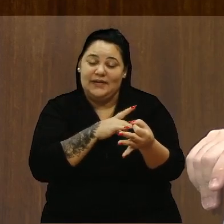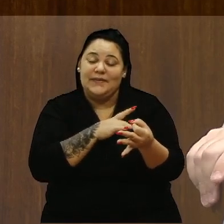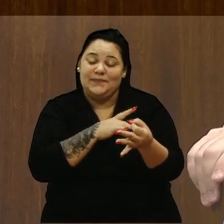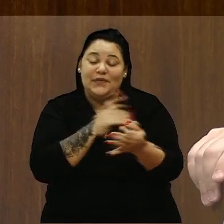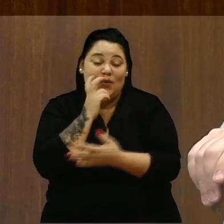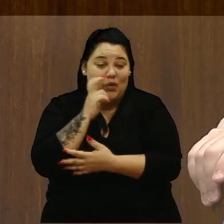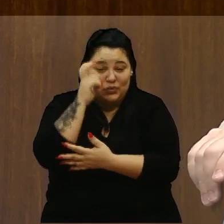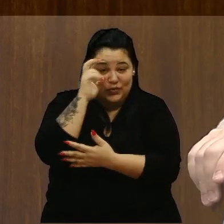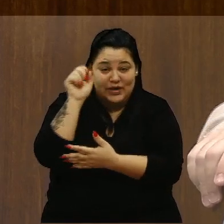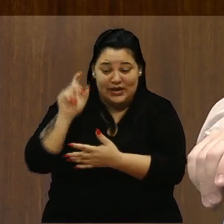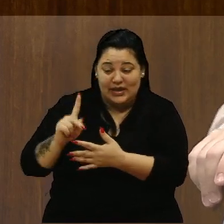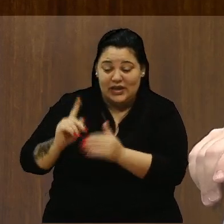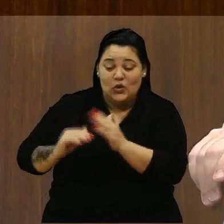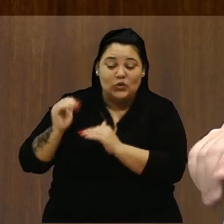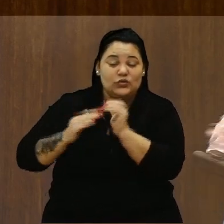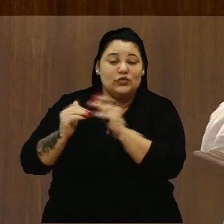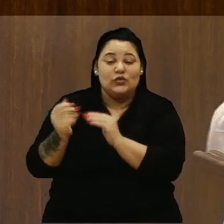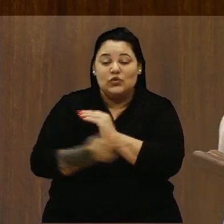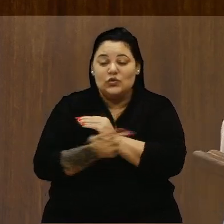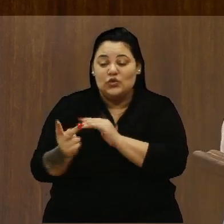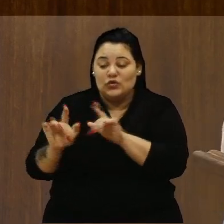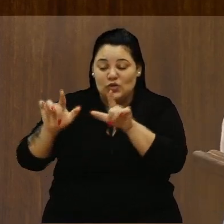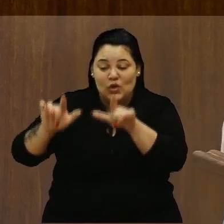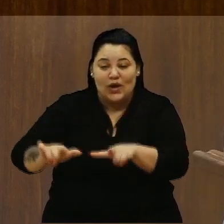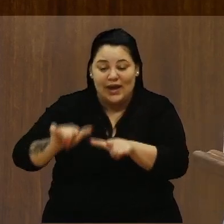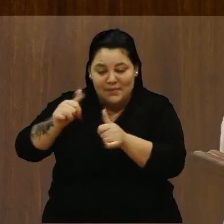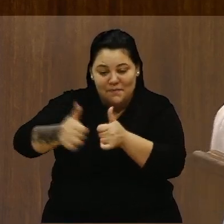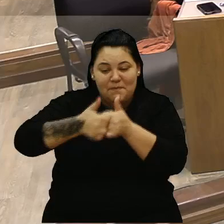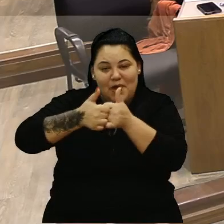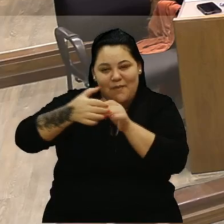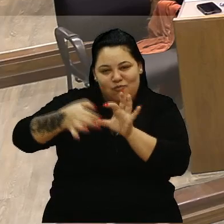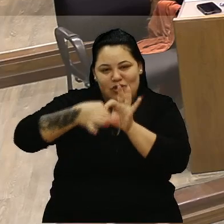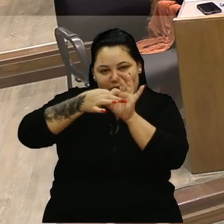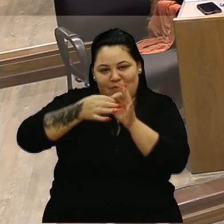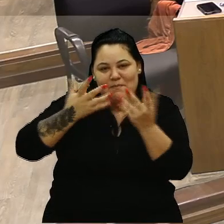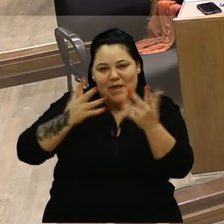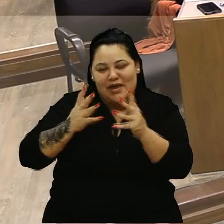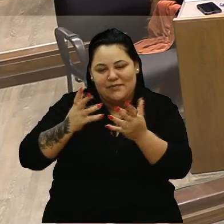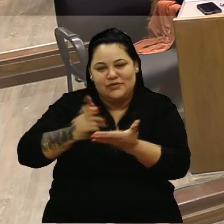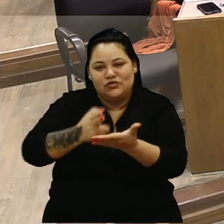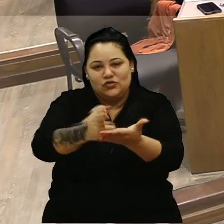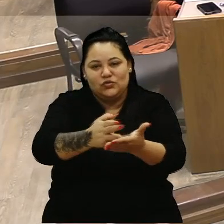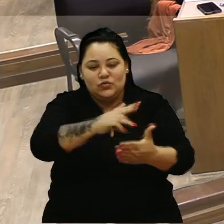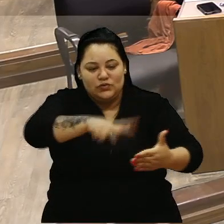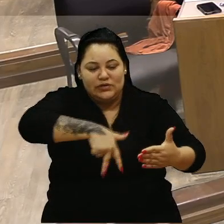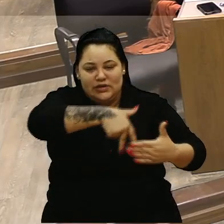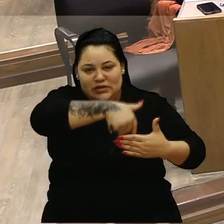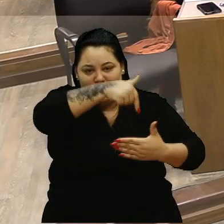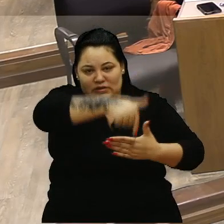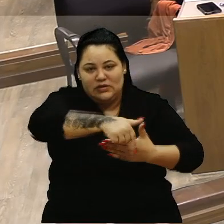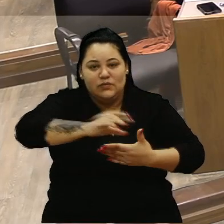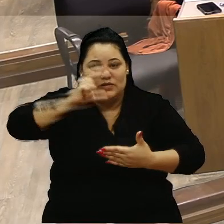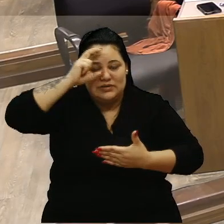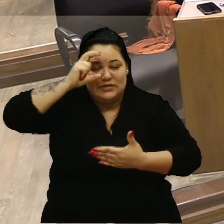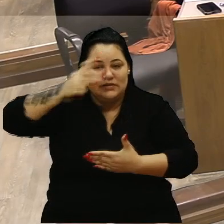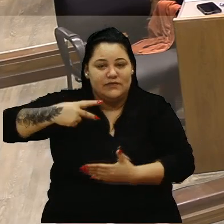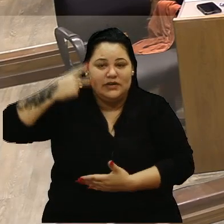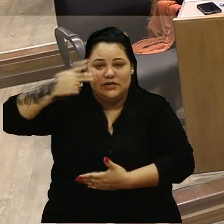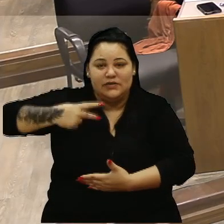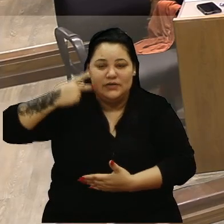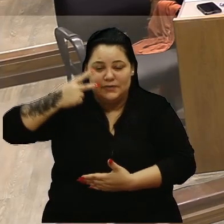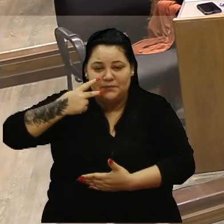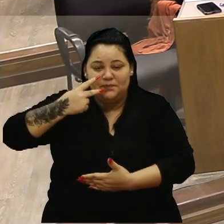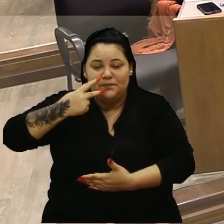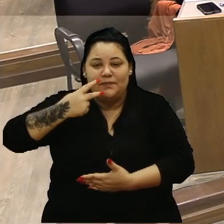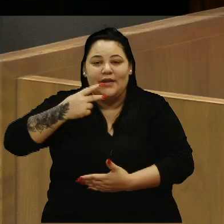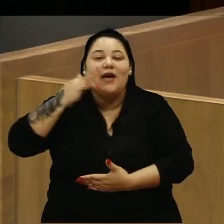de quem construiu os dois locais ser muito próxima. Parabéns, vereadora Sandra. Segue em declaração de líder da bancada do Novo, vereadora Sandra Boneto,